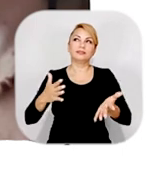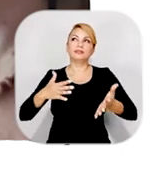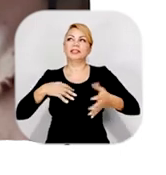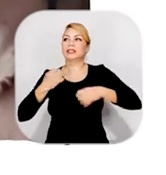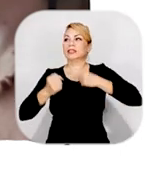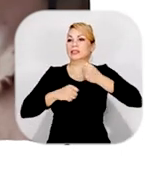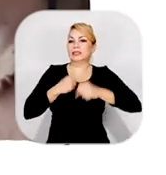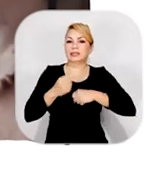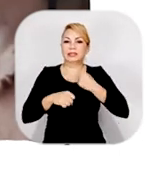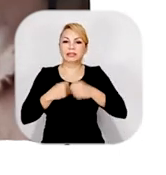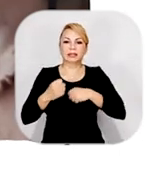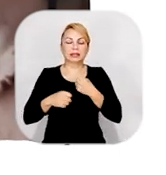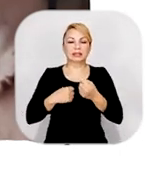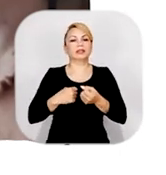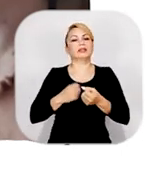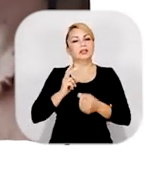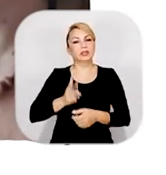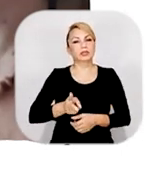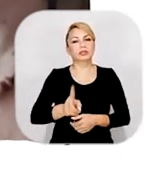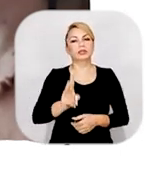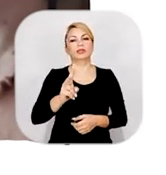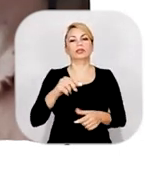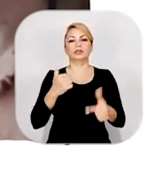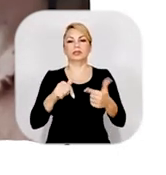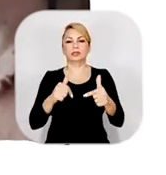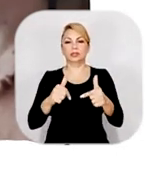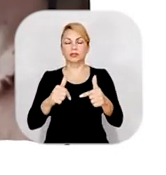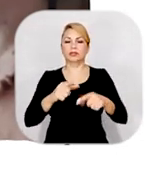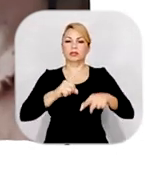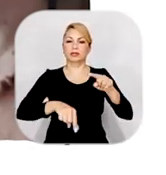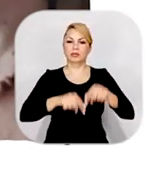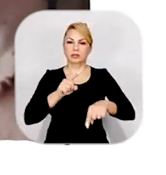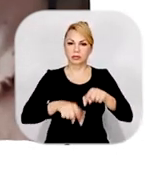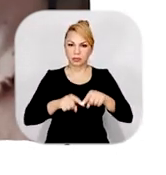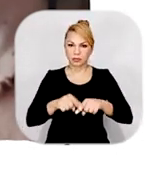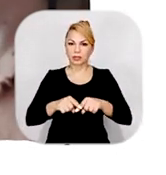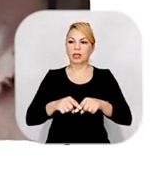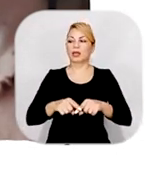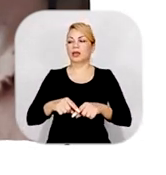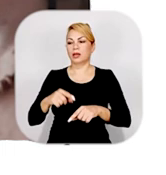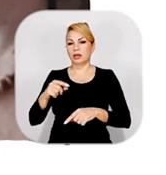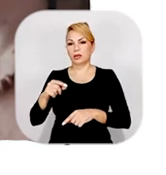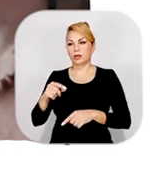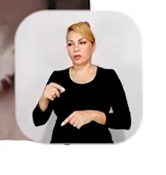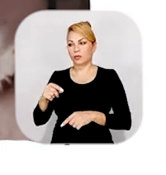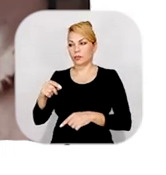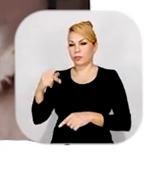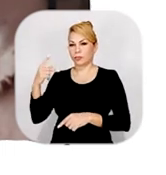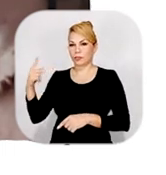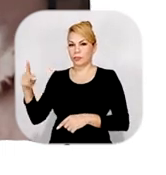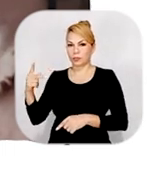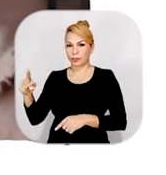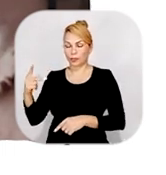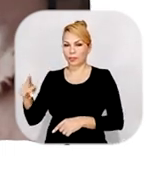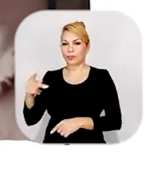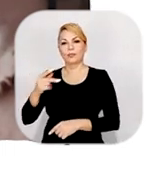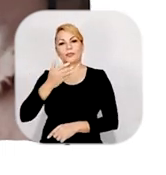ansioso para continuar o trabalho com o material do pai dele, né? E